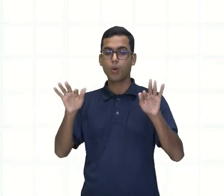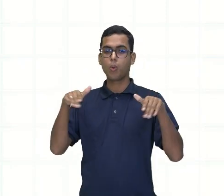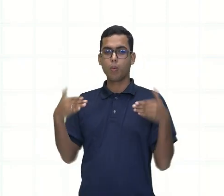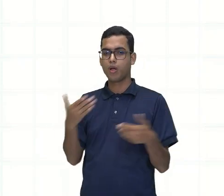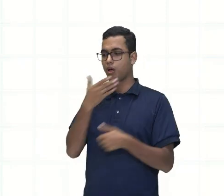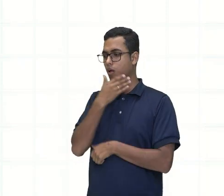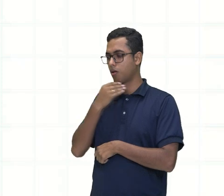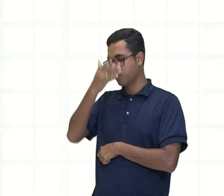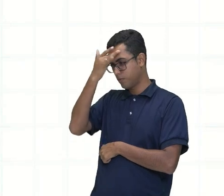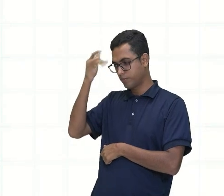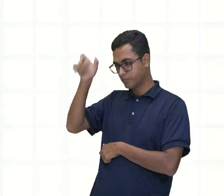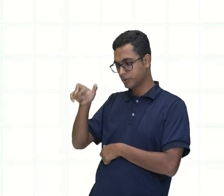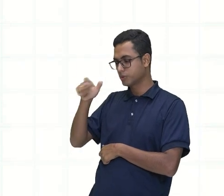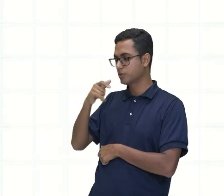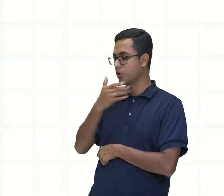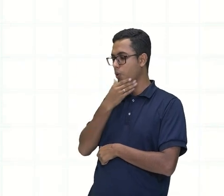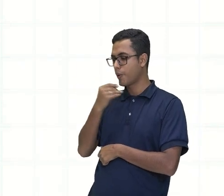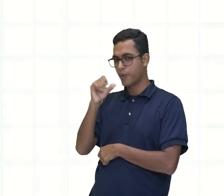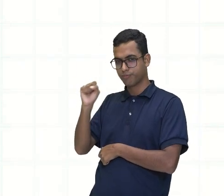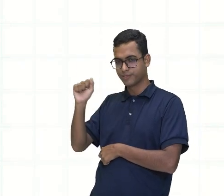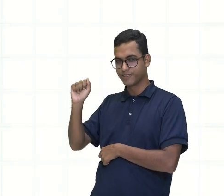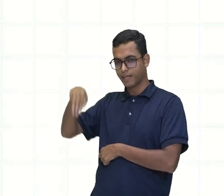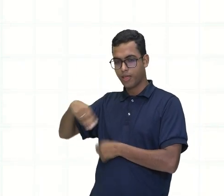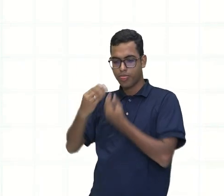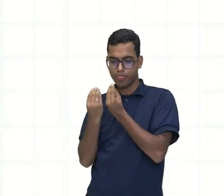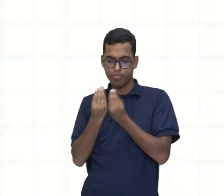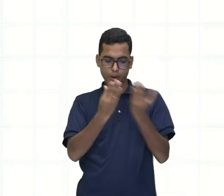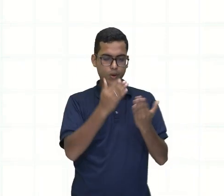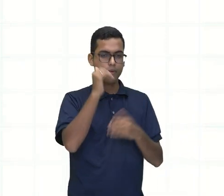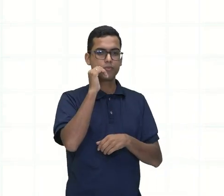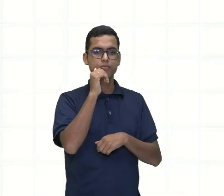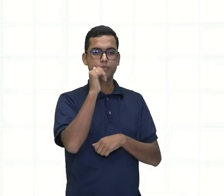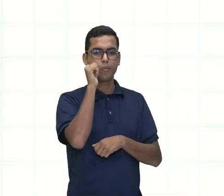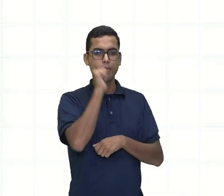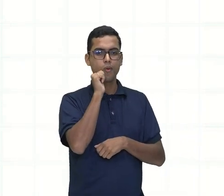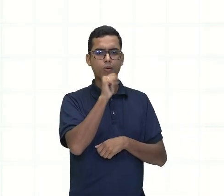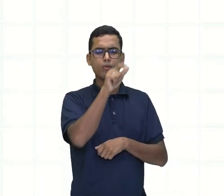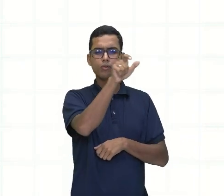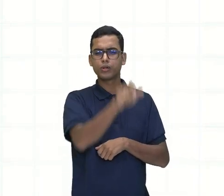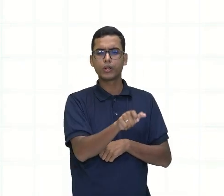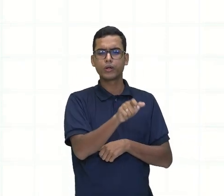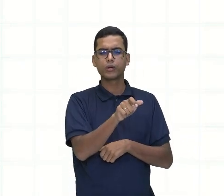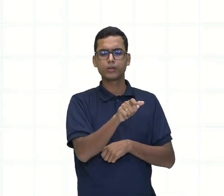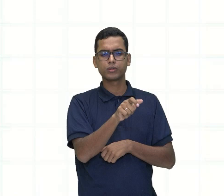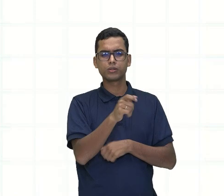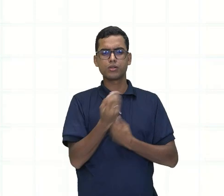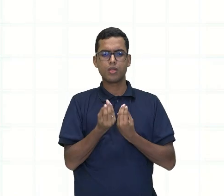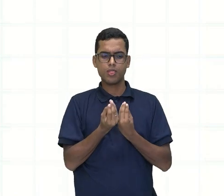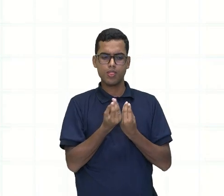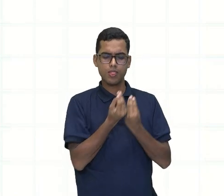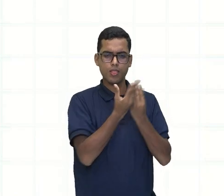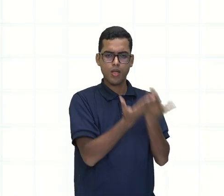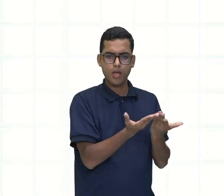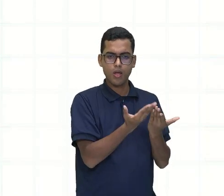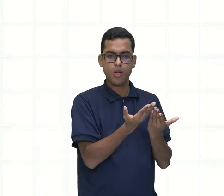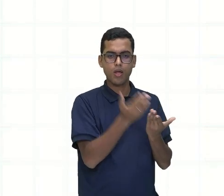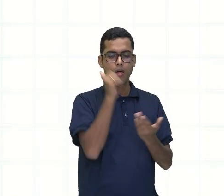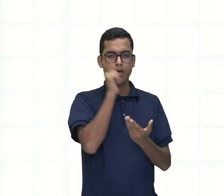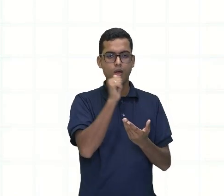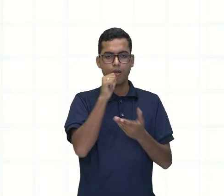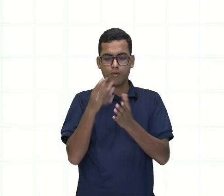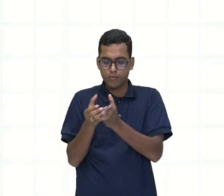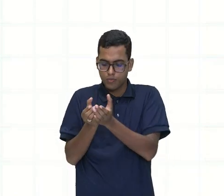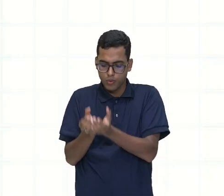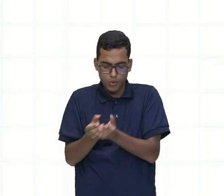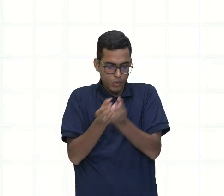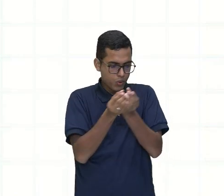e aí, nós temos já o nosso primeiro espaço. Qual que eu vou utilizar aí? Quando ele deu o quê para essa garota? A magic potion,